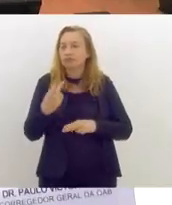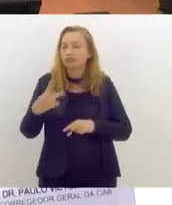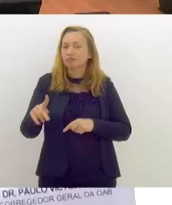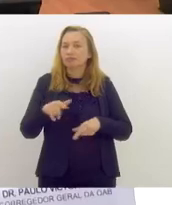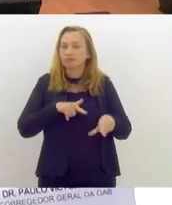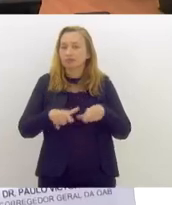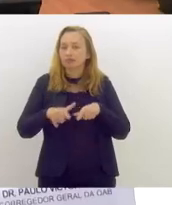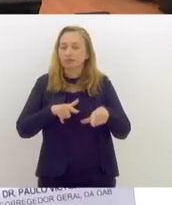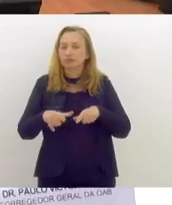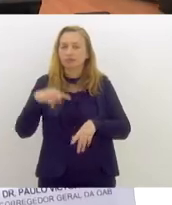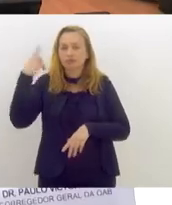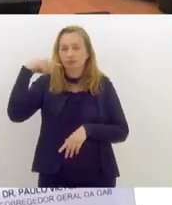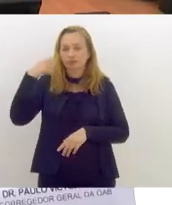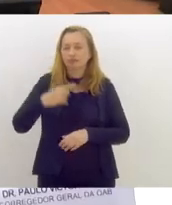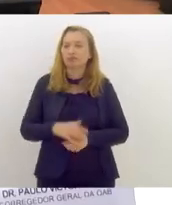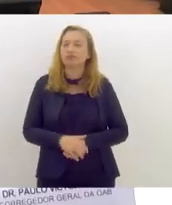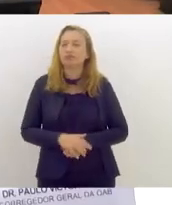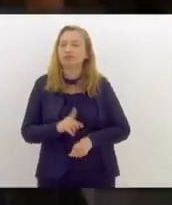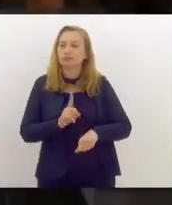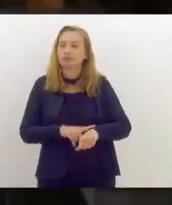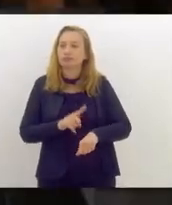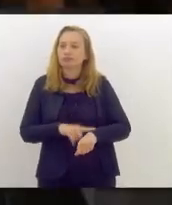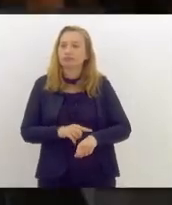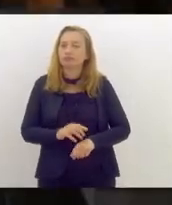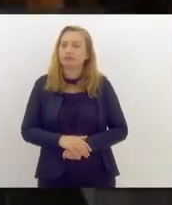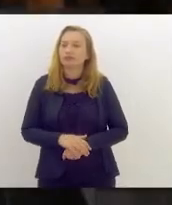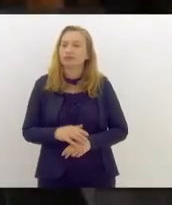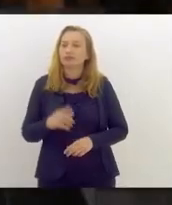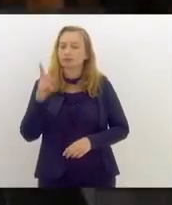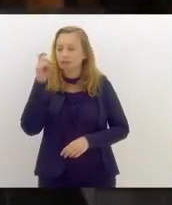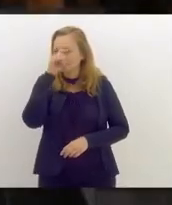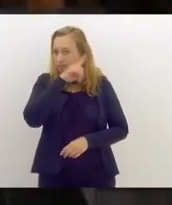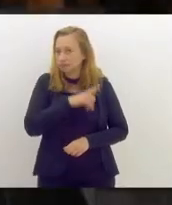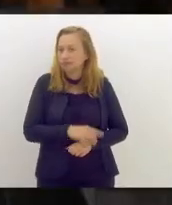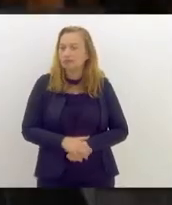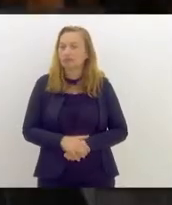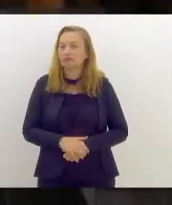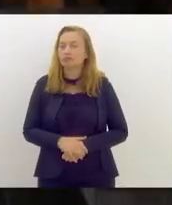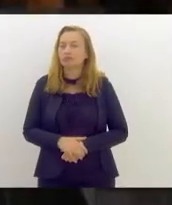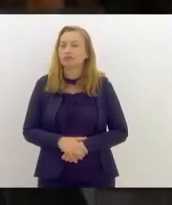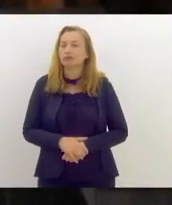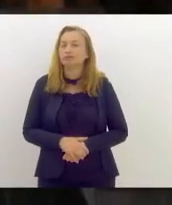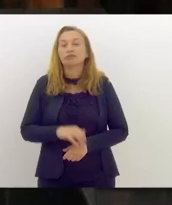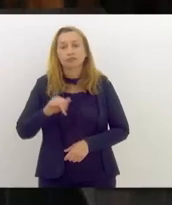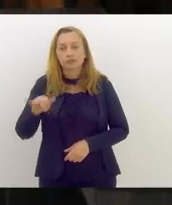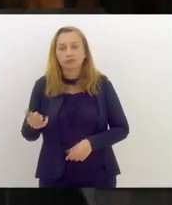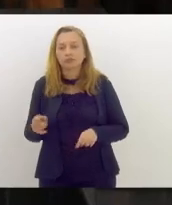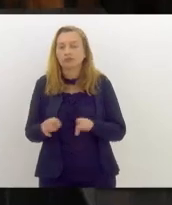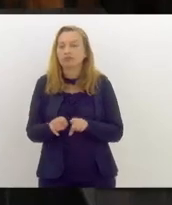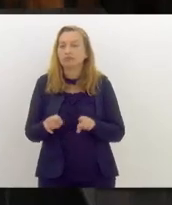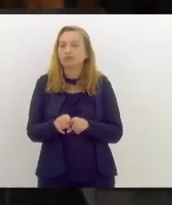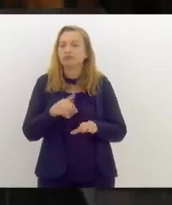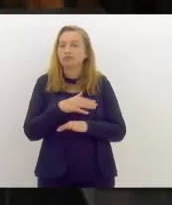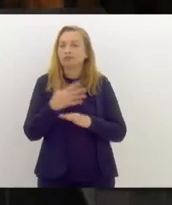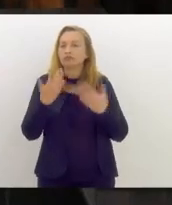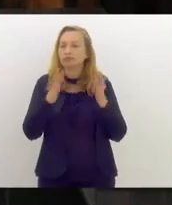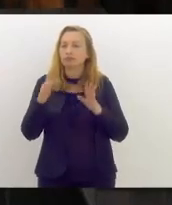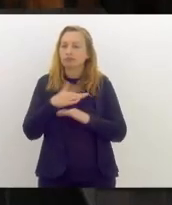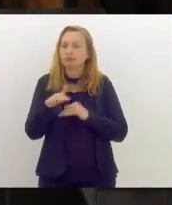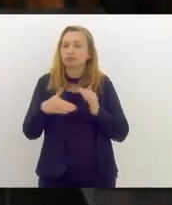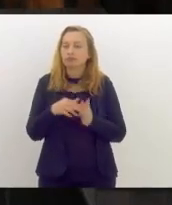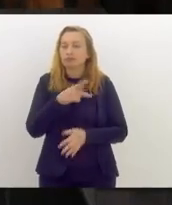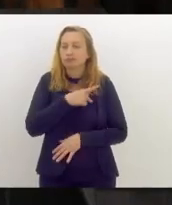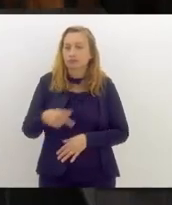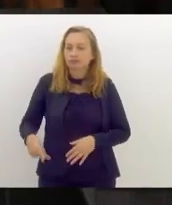assistência da advocacia nesse momento de tanta dificuldade eu quero aproveitar e cumprimentar todas as presidentes